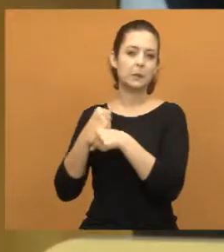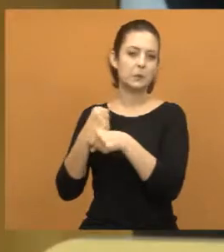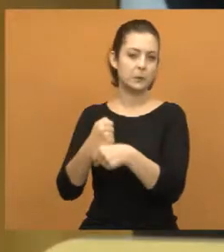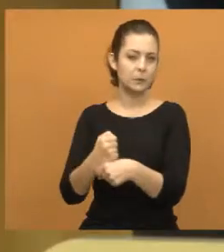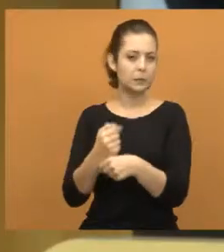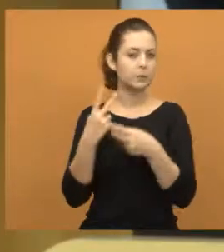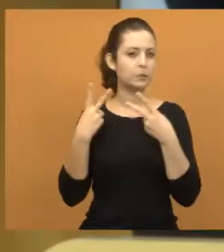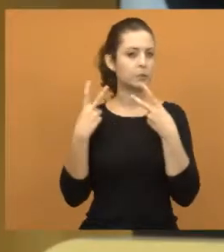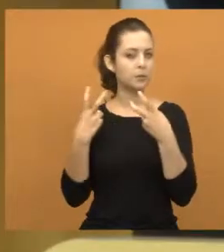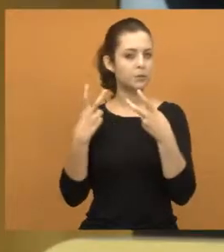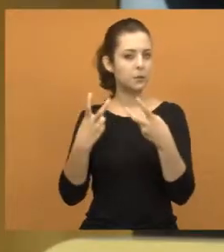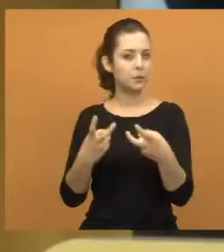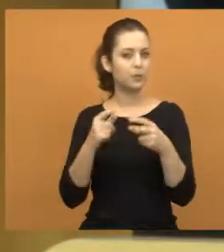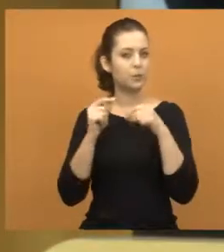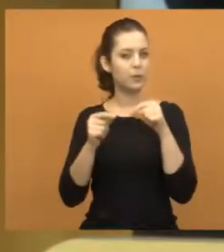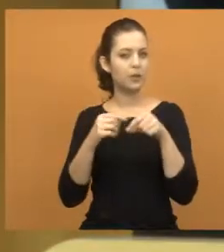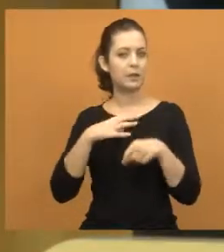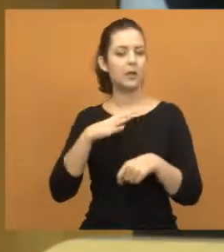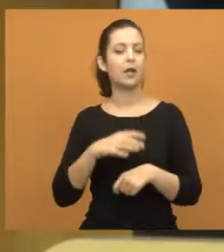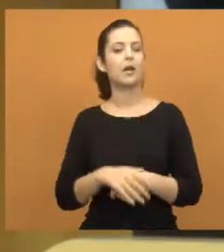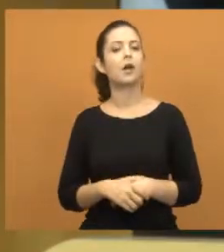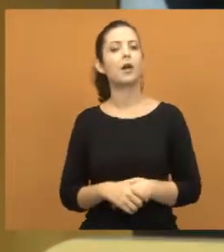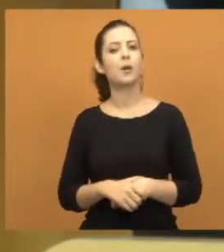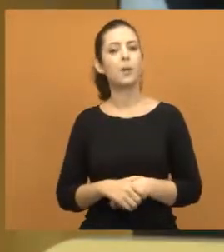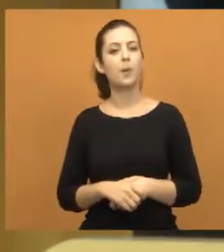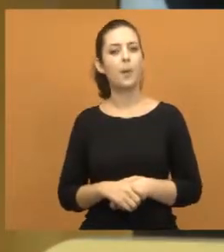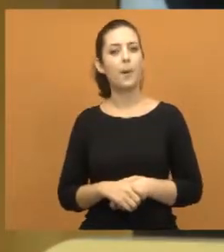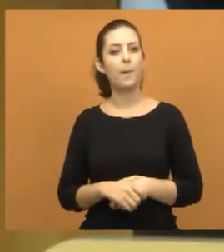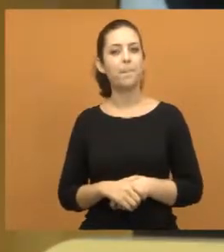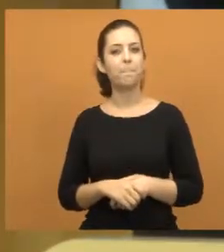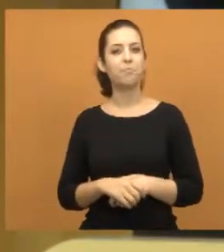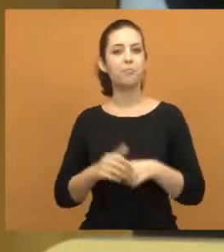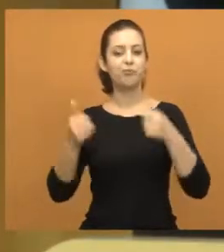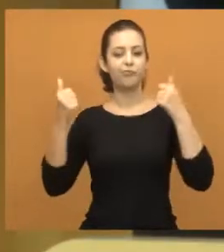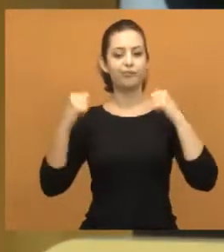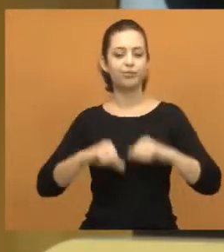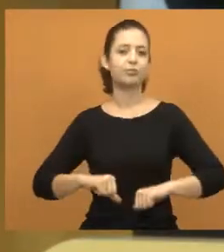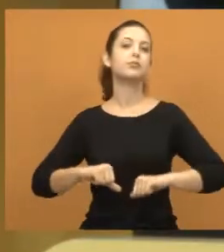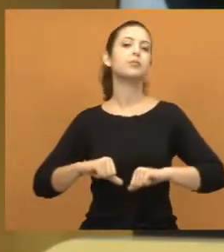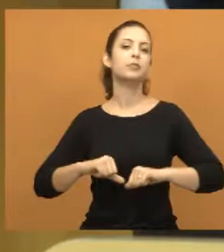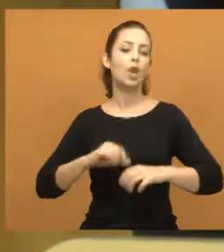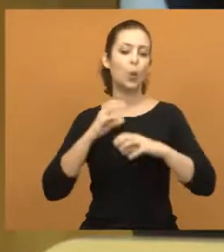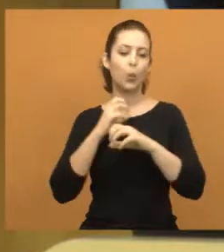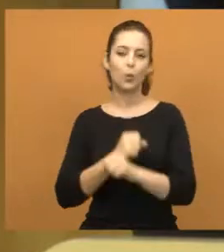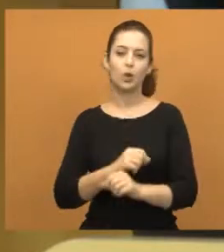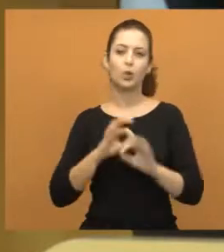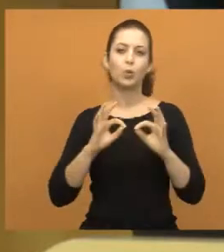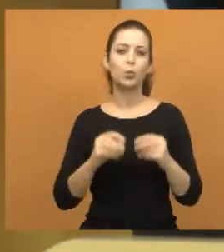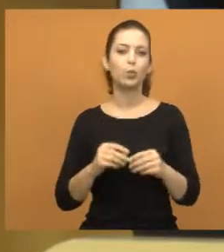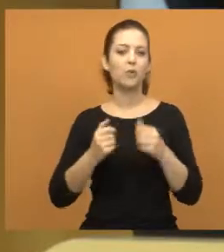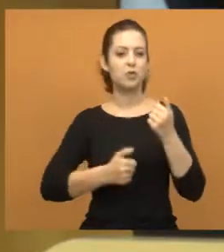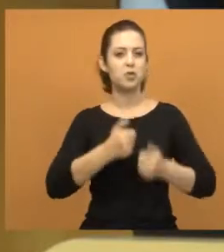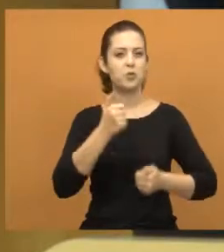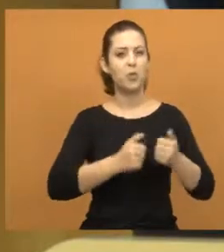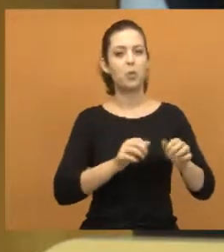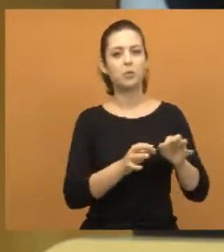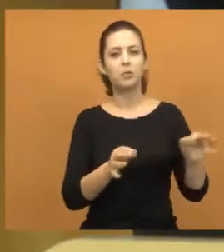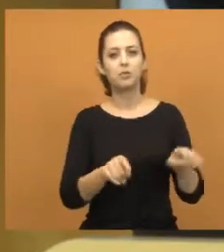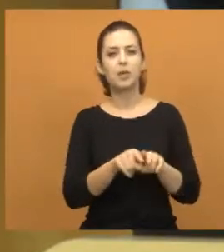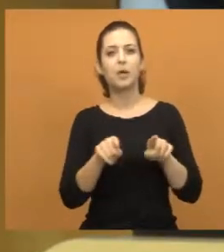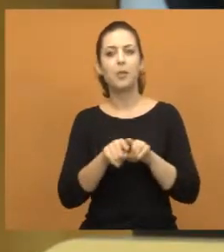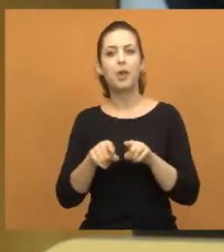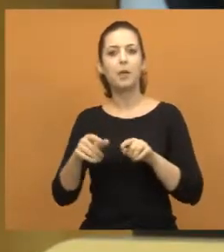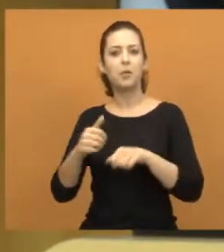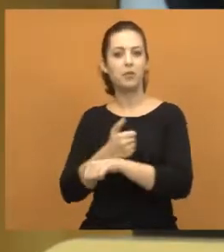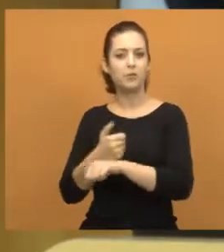a gente viu aqui, em Jacareí, foi uma falência total do nosso futebol amador, nosso futebol de salão,